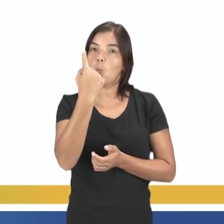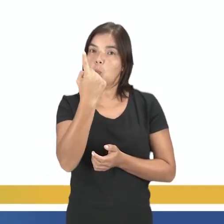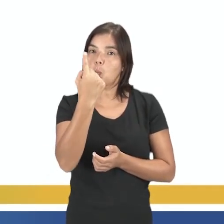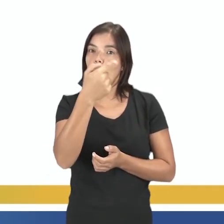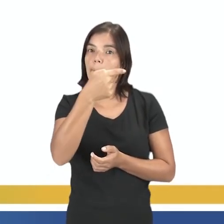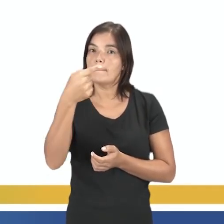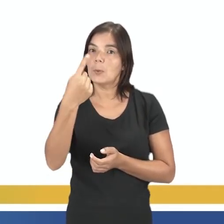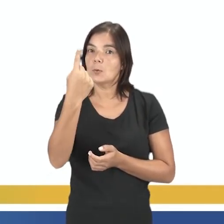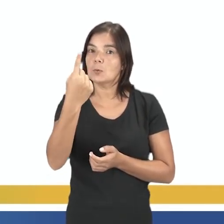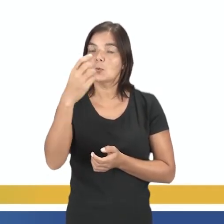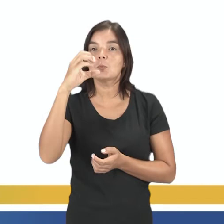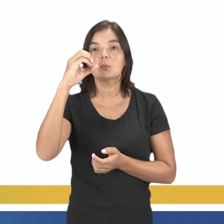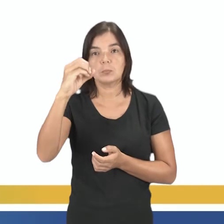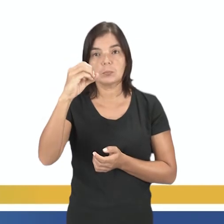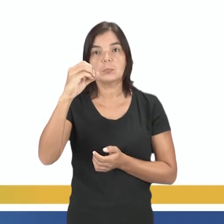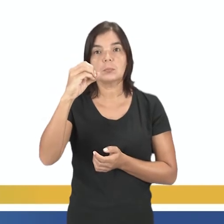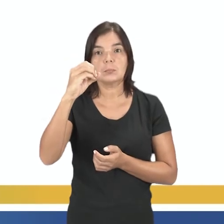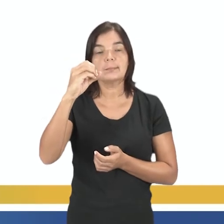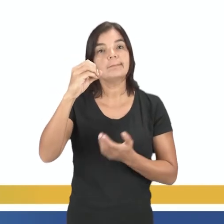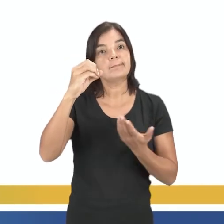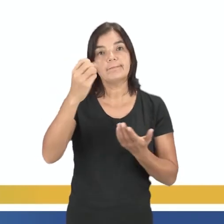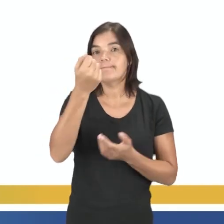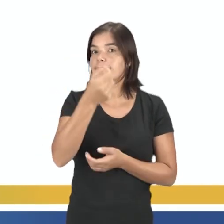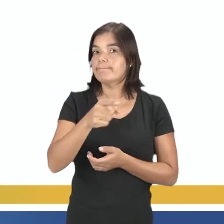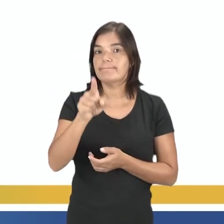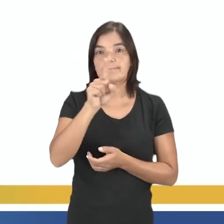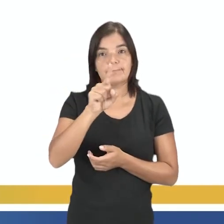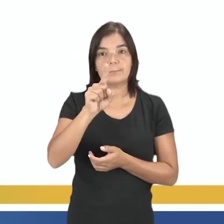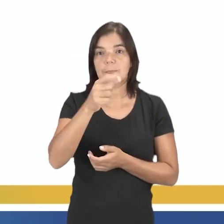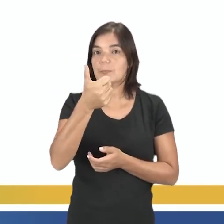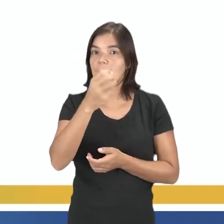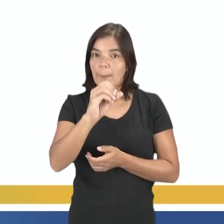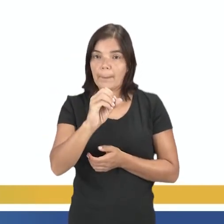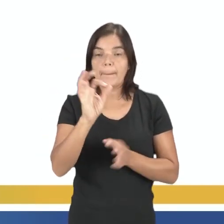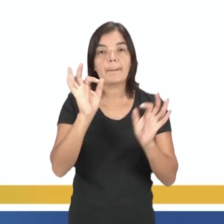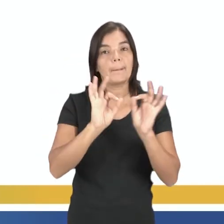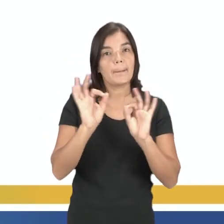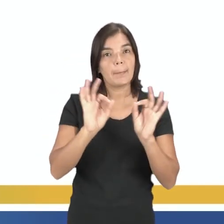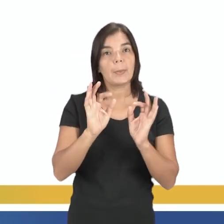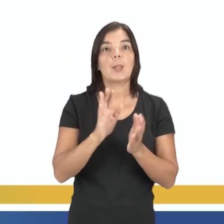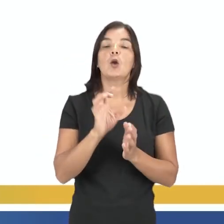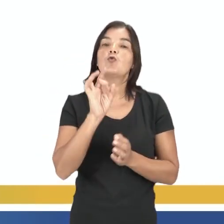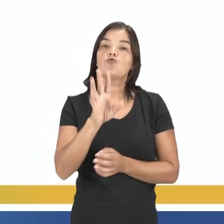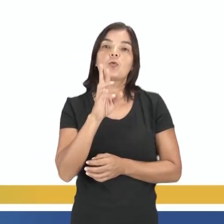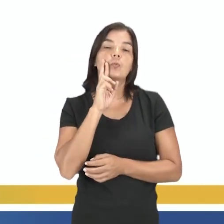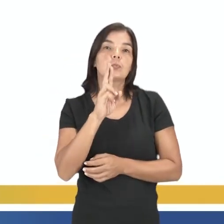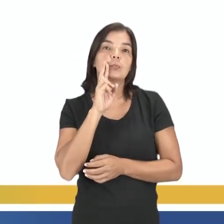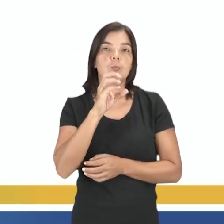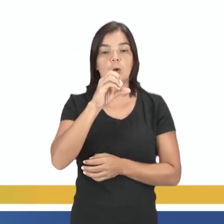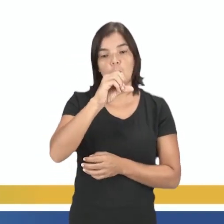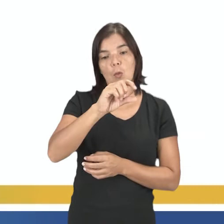1 menos 1 vai dar 0 no expoente. Se dá 0, não precisa de base 10. E você só tem o valor de